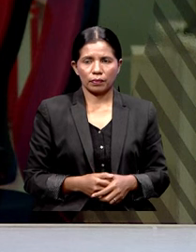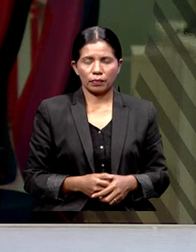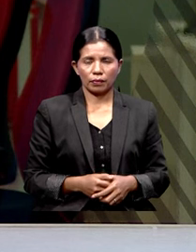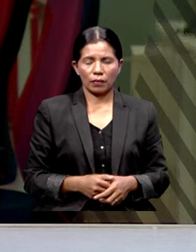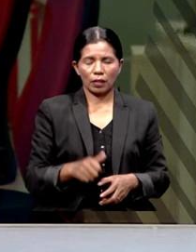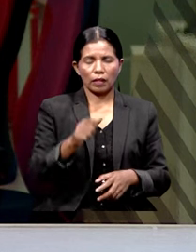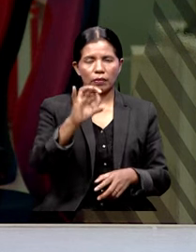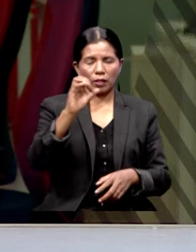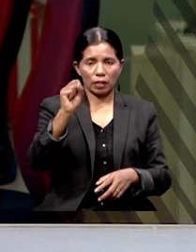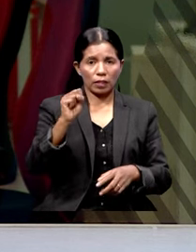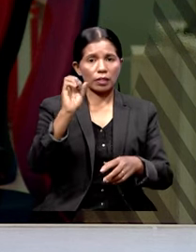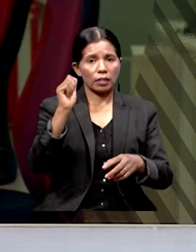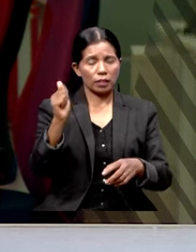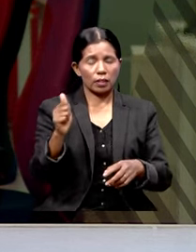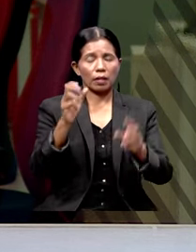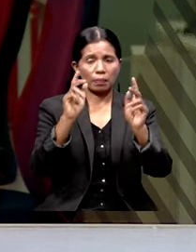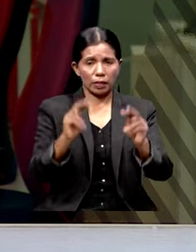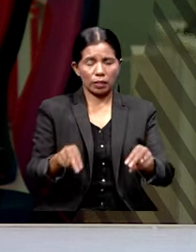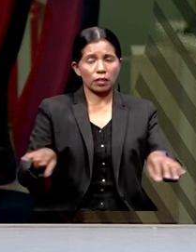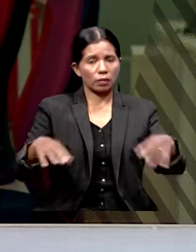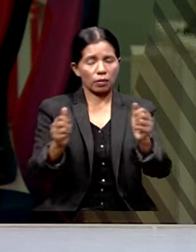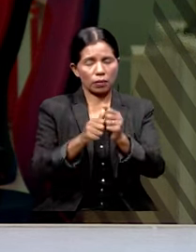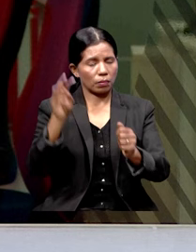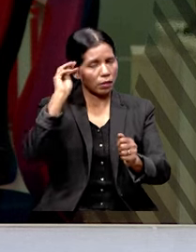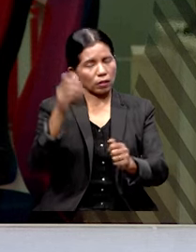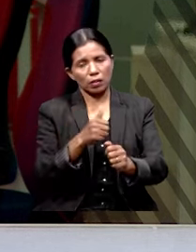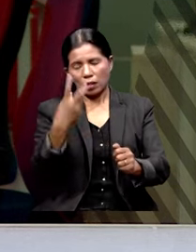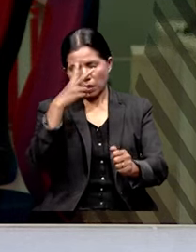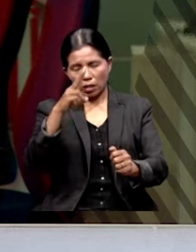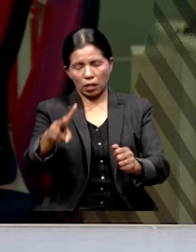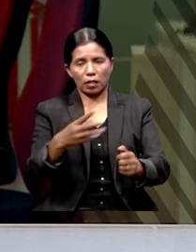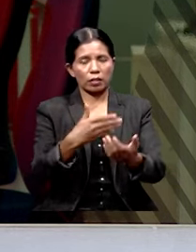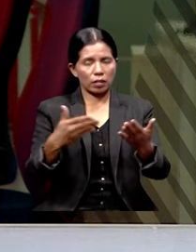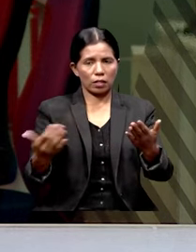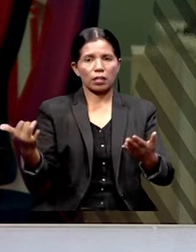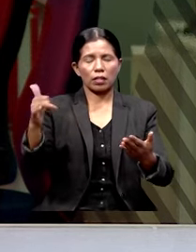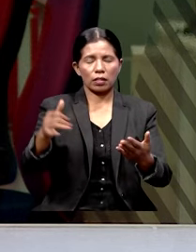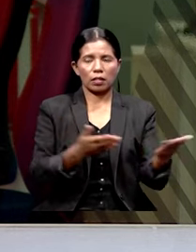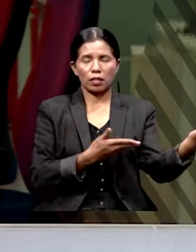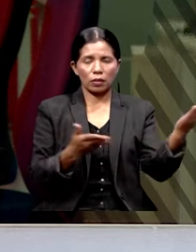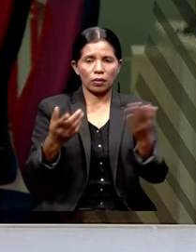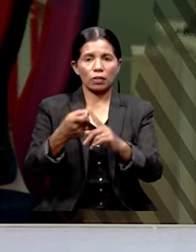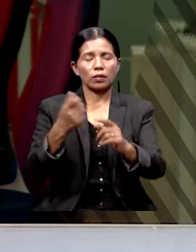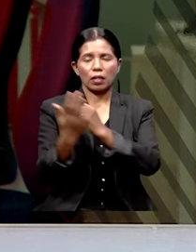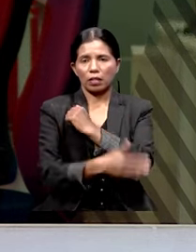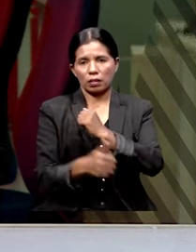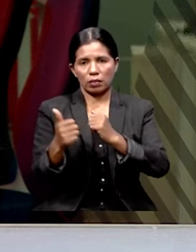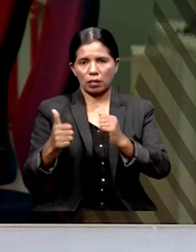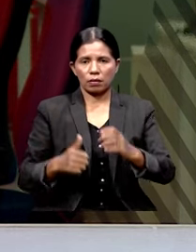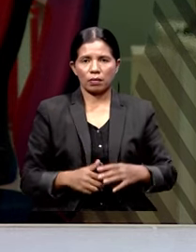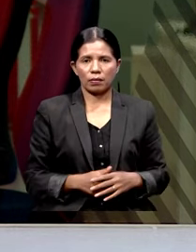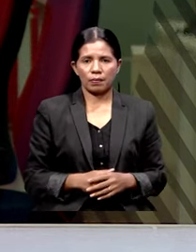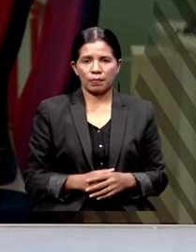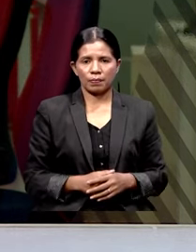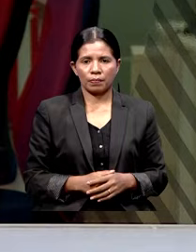A IFAESA precisa ser visto muito com o Ministério Siraceloc, onde controla a qualidade de produto sirana bem importa, russo e railior.